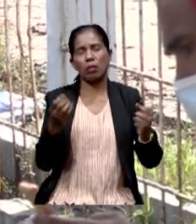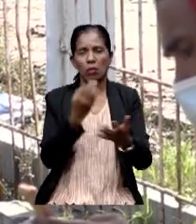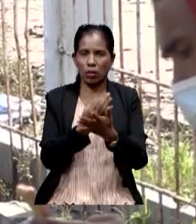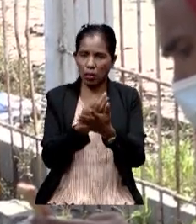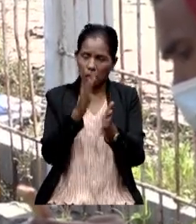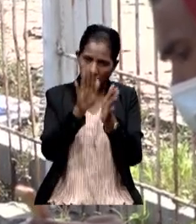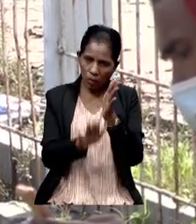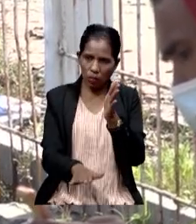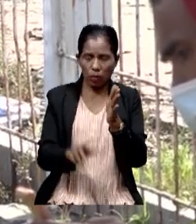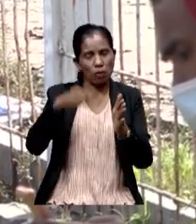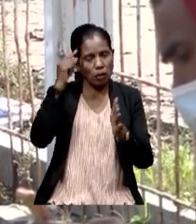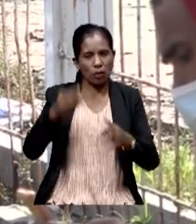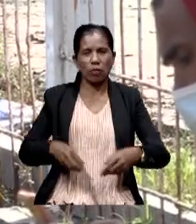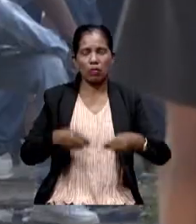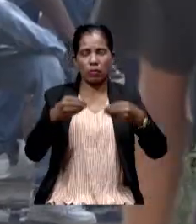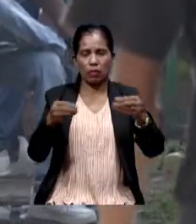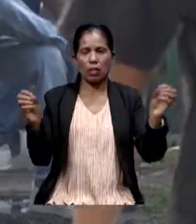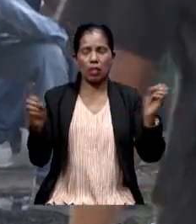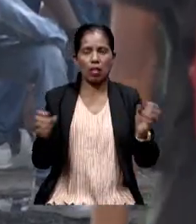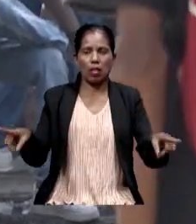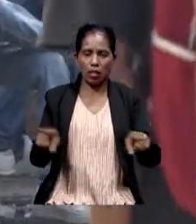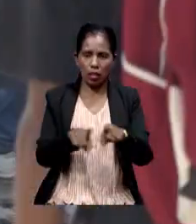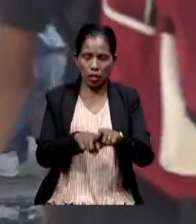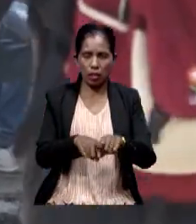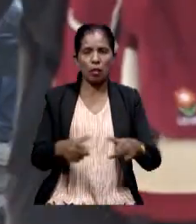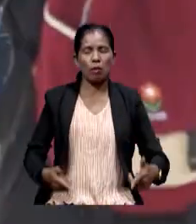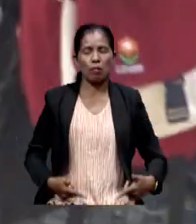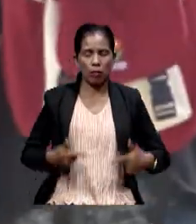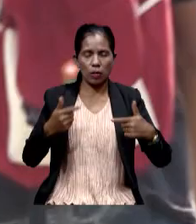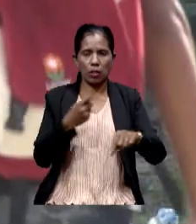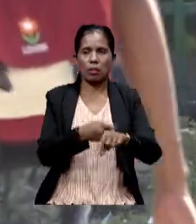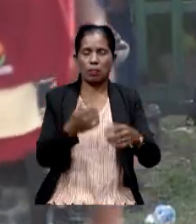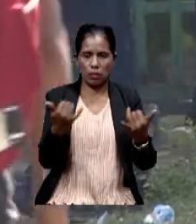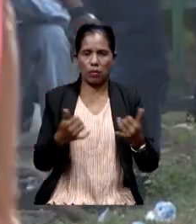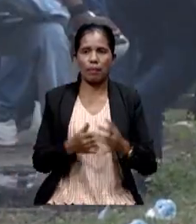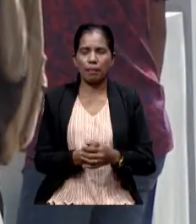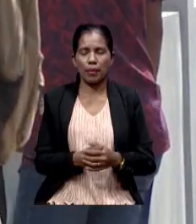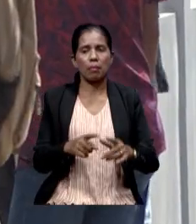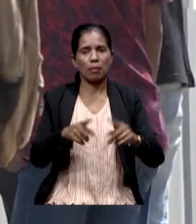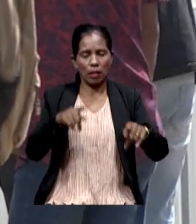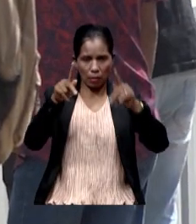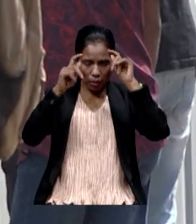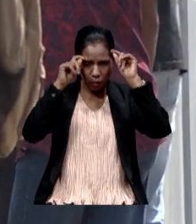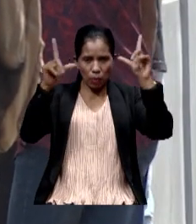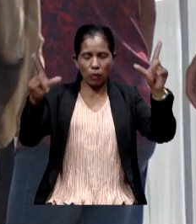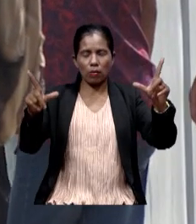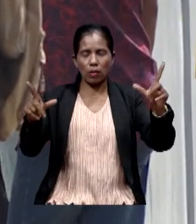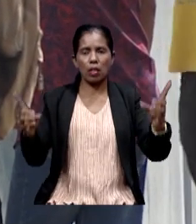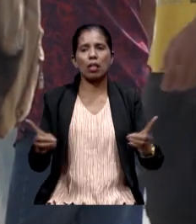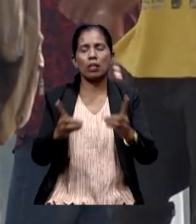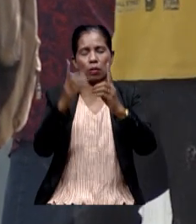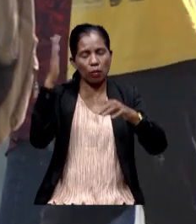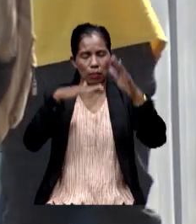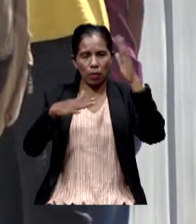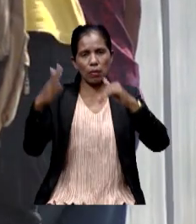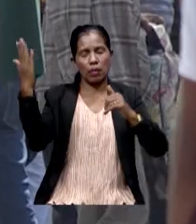nebe governo estabelece la kondis ho realidade moris tempo agora nian. Mai be Timor-Leste sirane balu hasoro problema